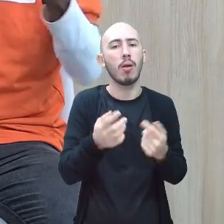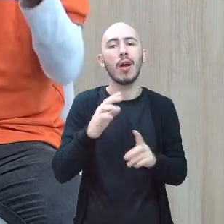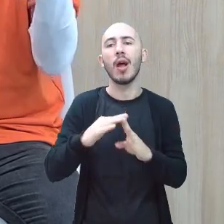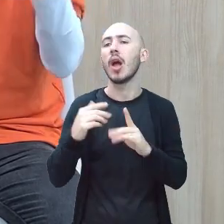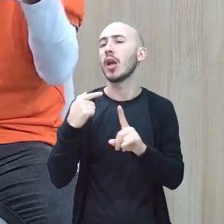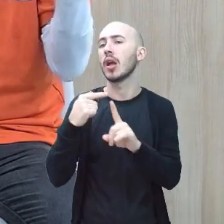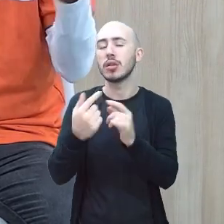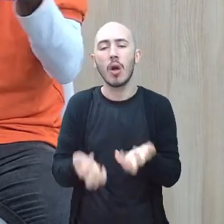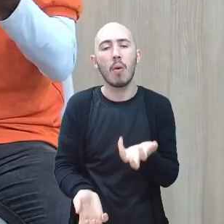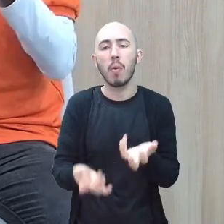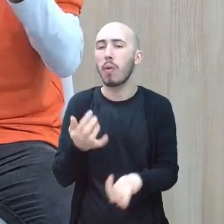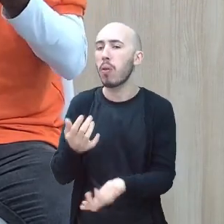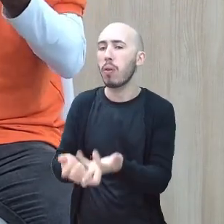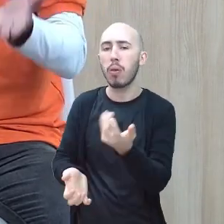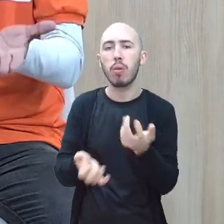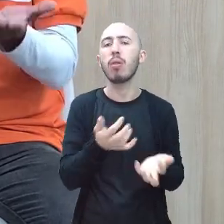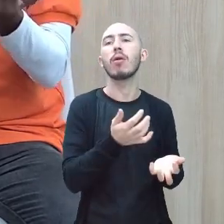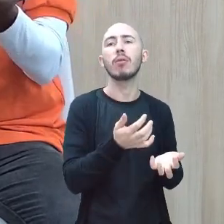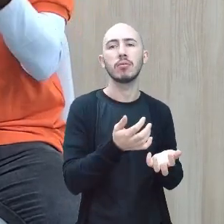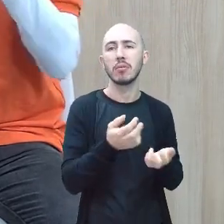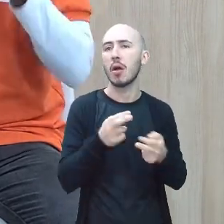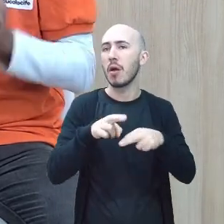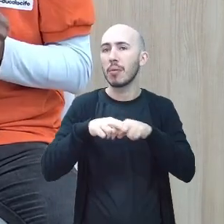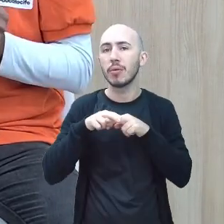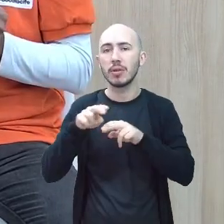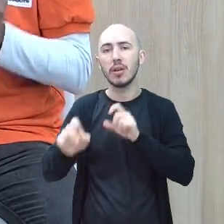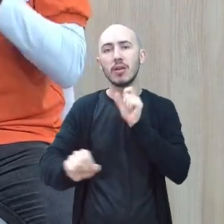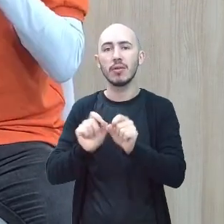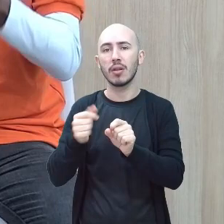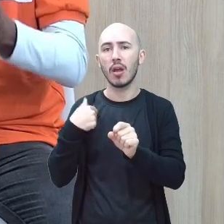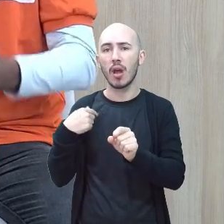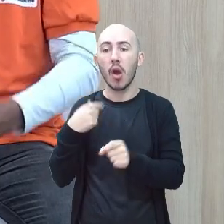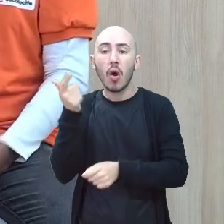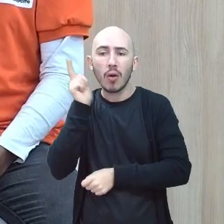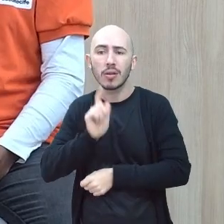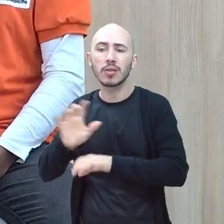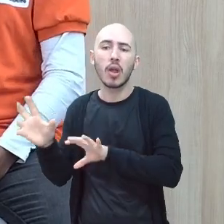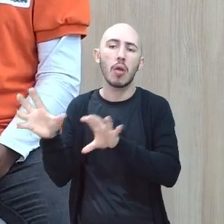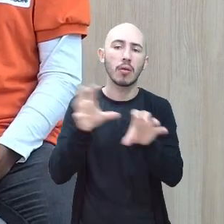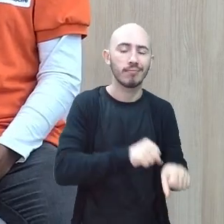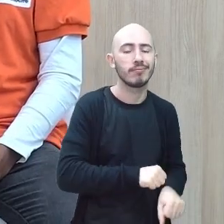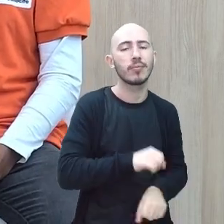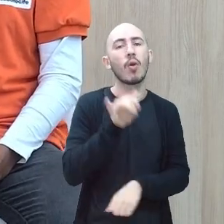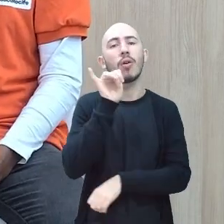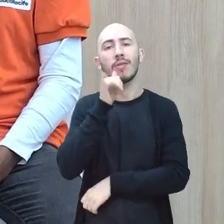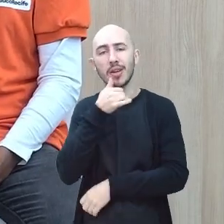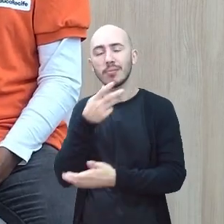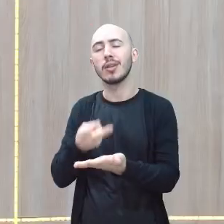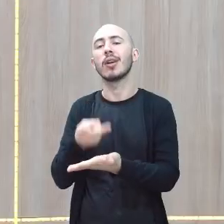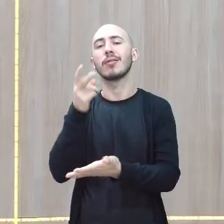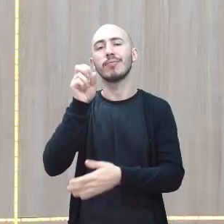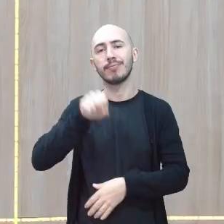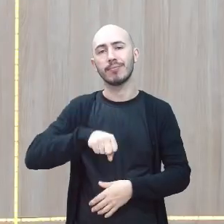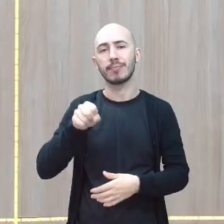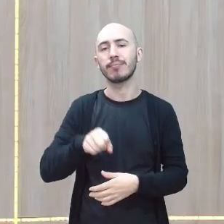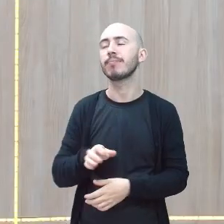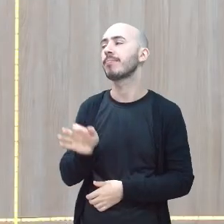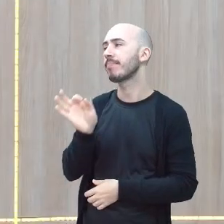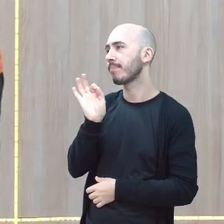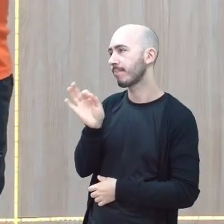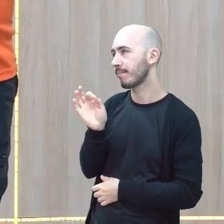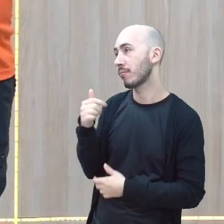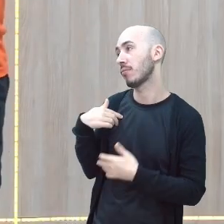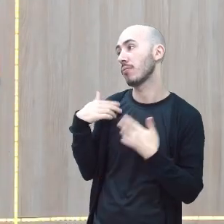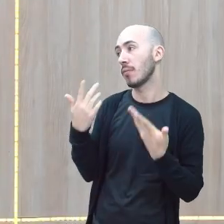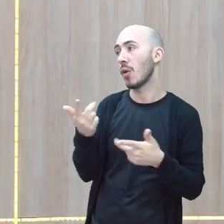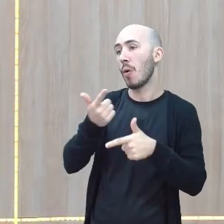que estava lá porque não queriam que eles tomassem posse daquilo que era deles. Infelizmente acontece isso, Luciano. E isso é um problema,